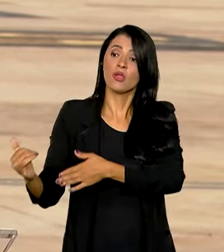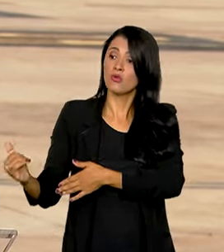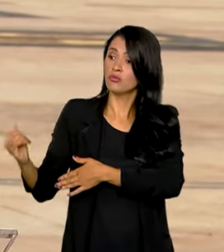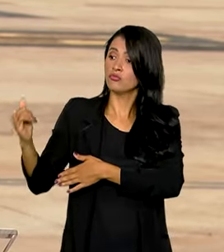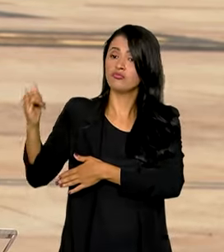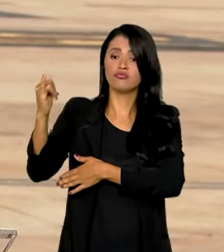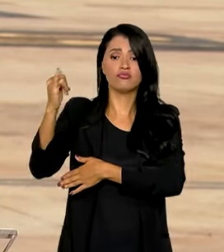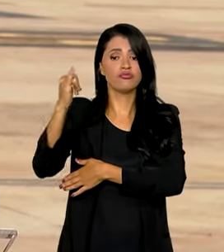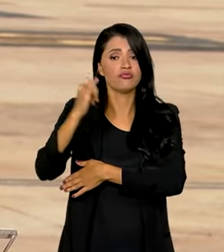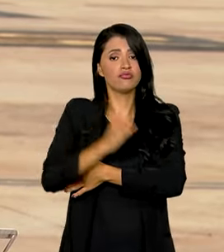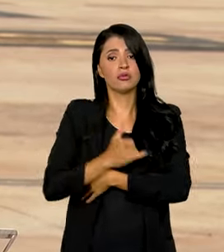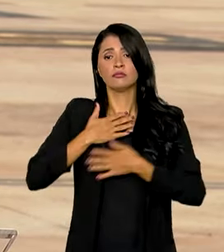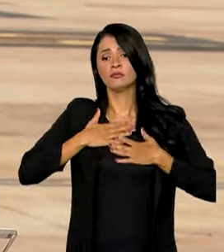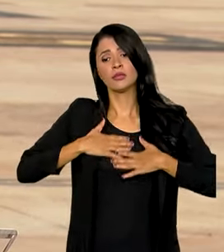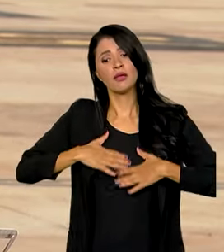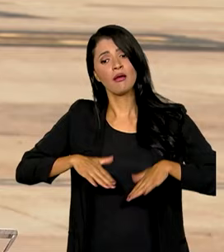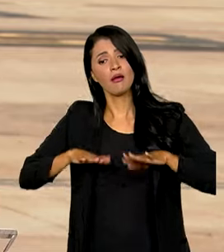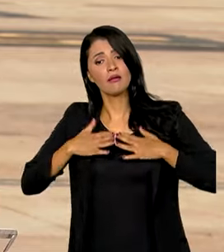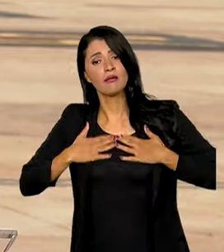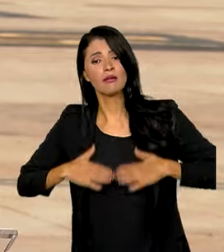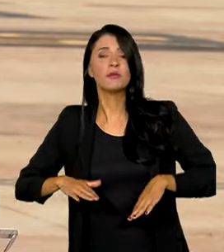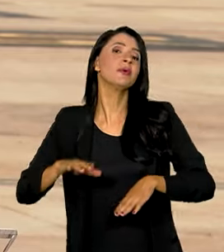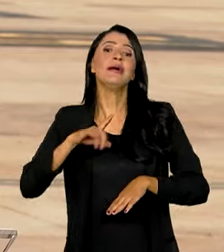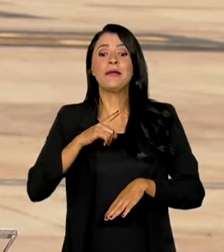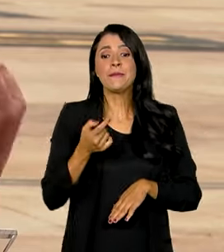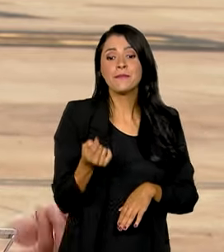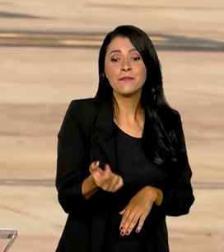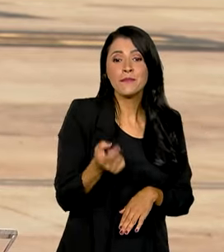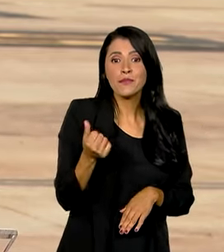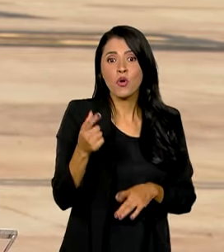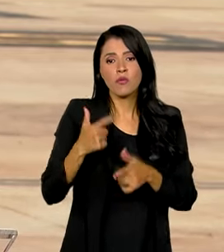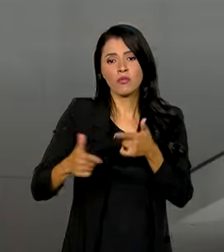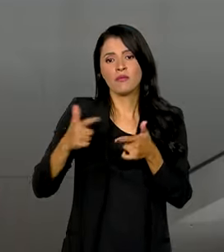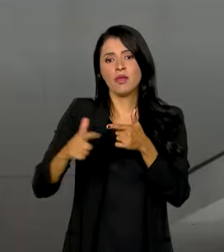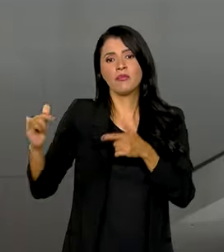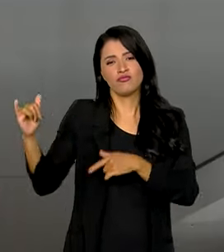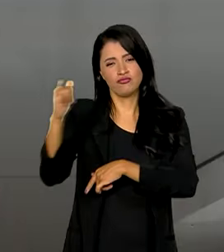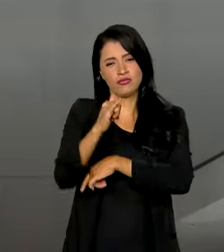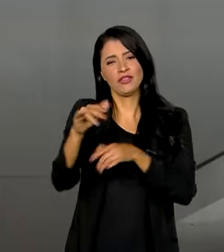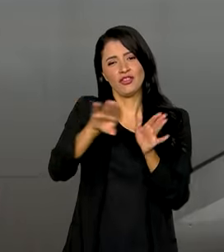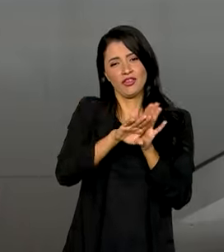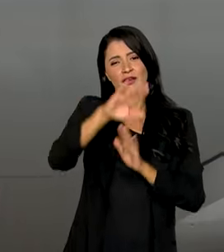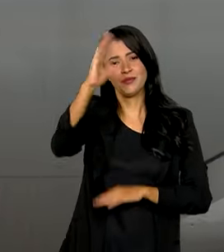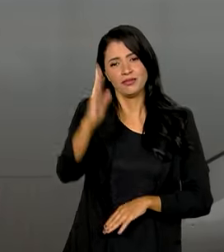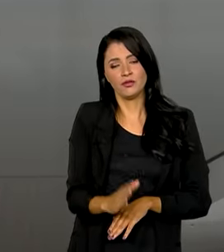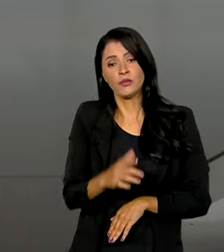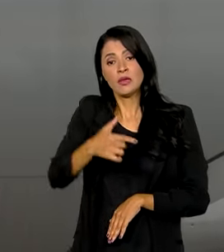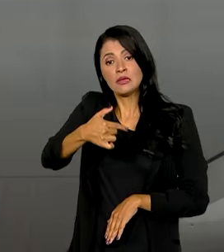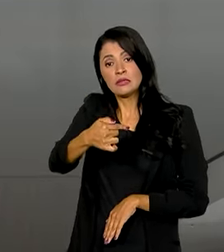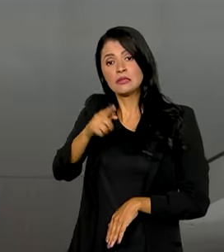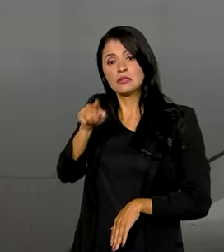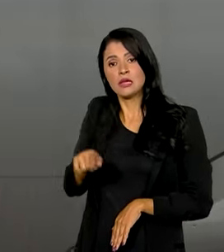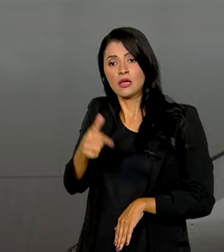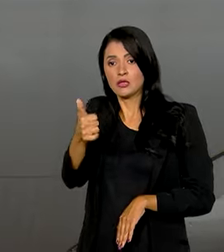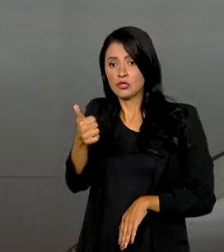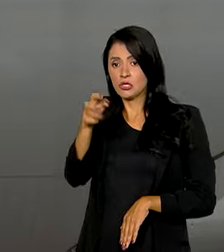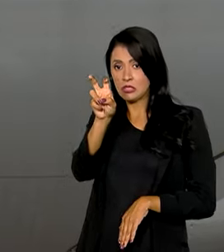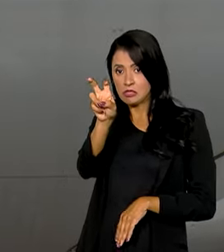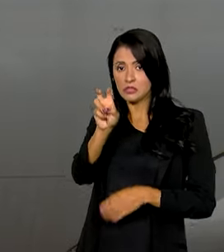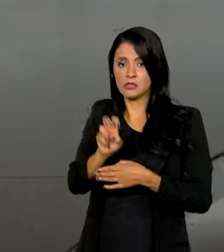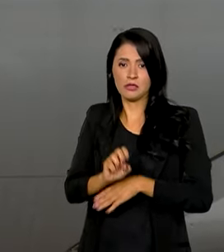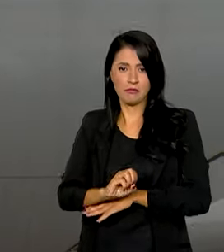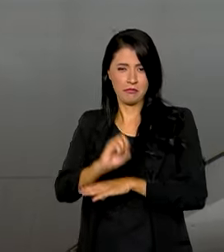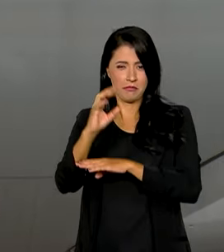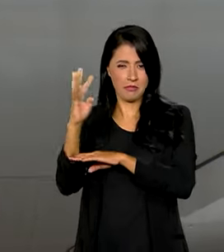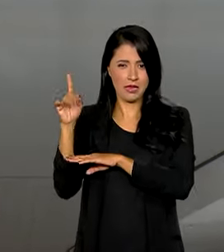fosse mais tranquilo e a gente tivesse menos intercorrências durante o trajeto 7:15 da manhã quando os passageiros